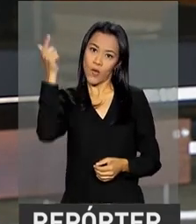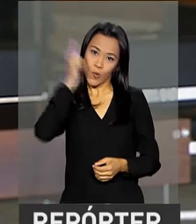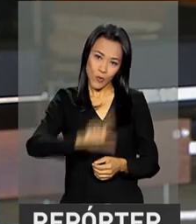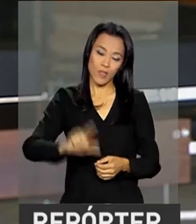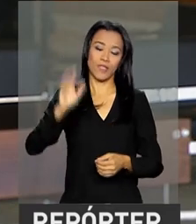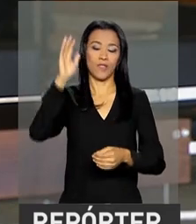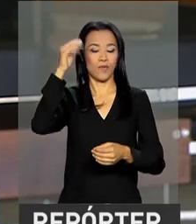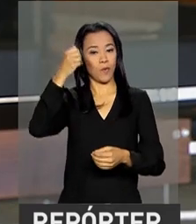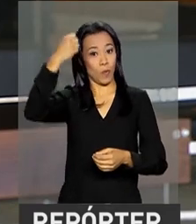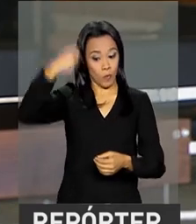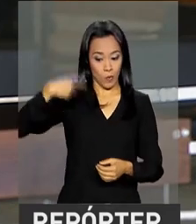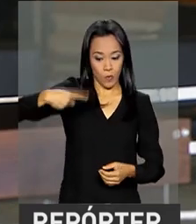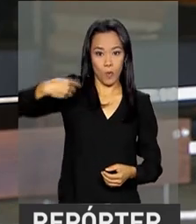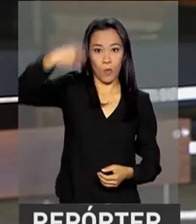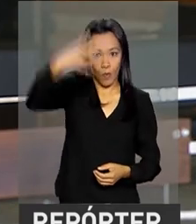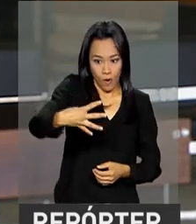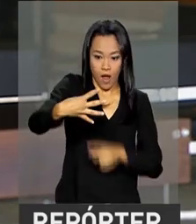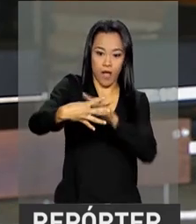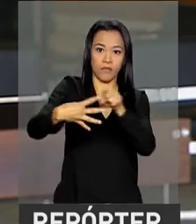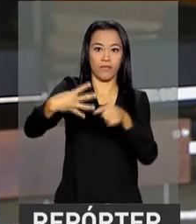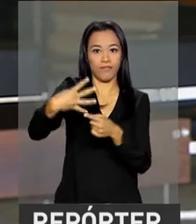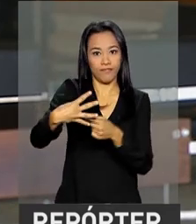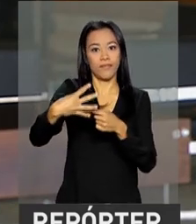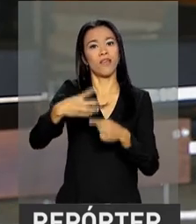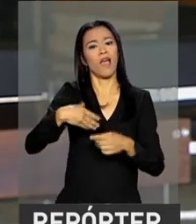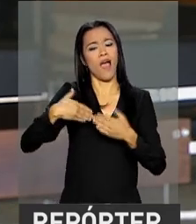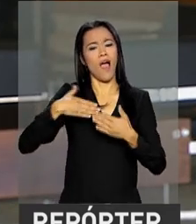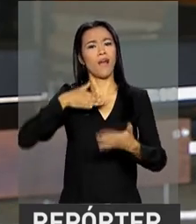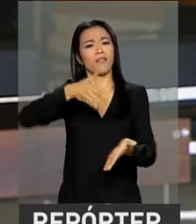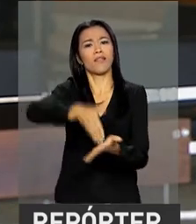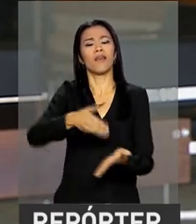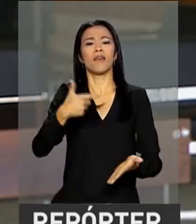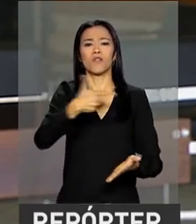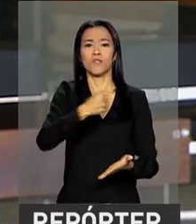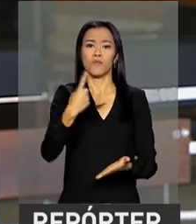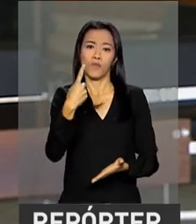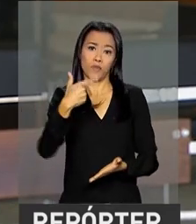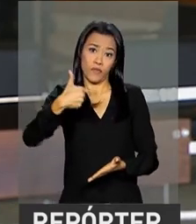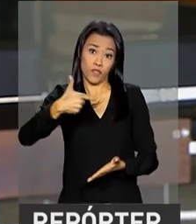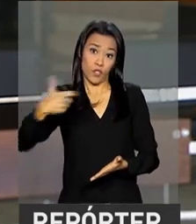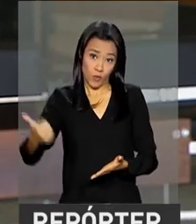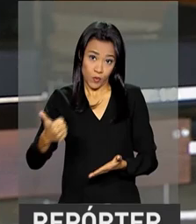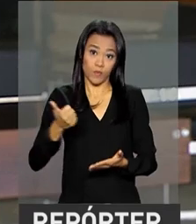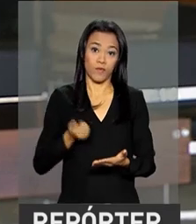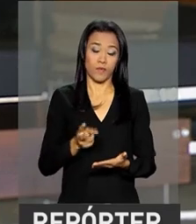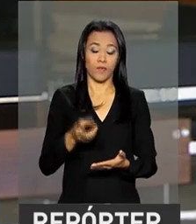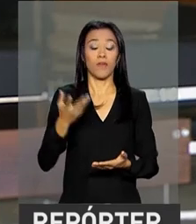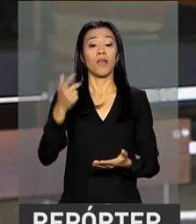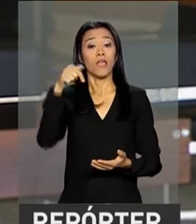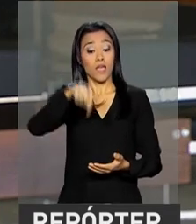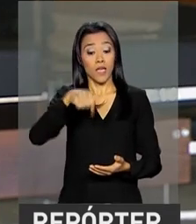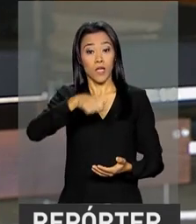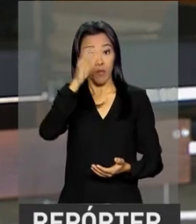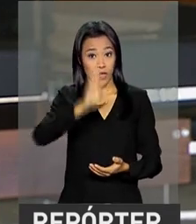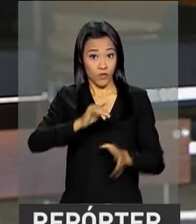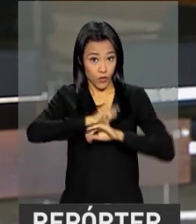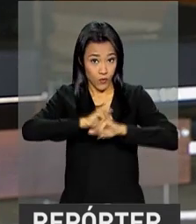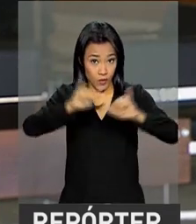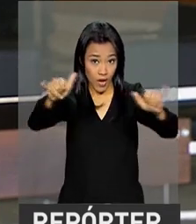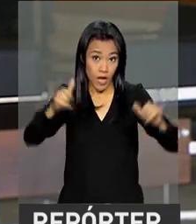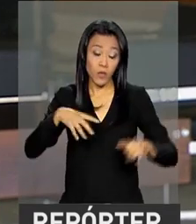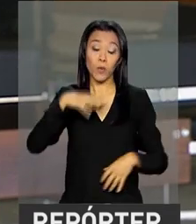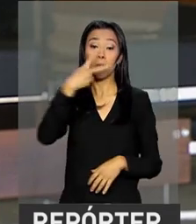seguido e vai governar o país até 2021 e logo depois da divulgação do resultado aqui no brasil o presidente